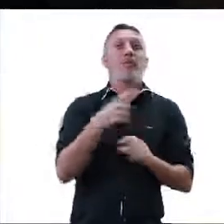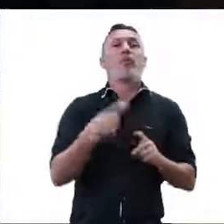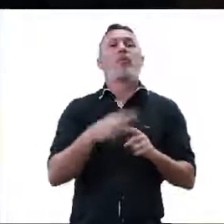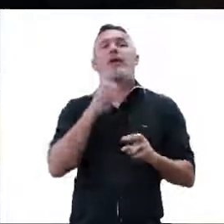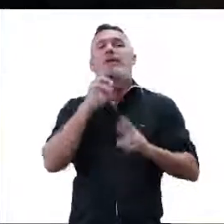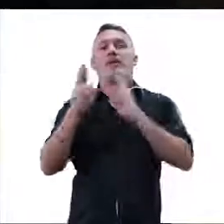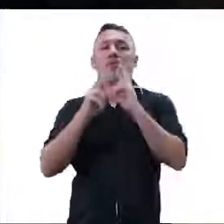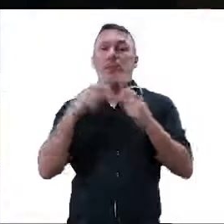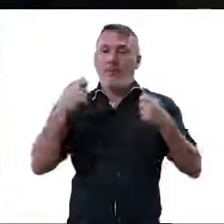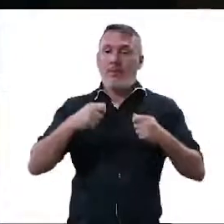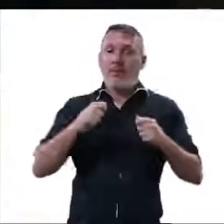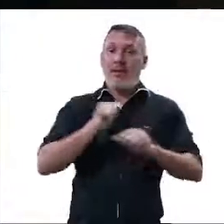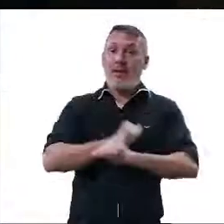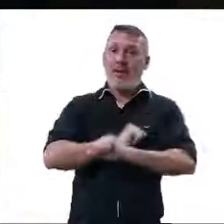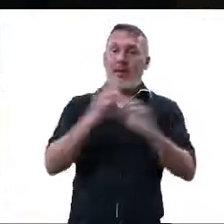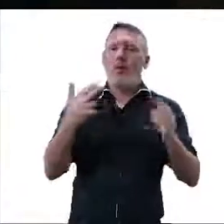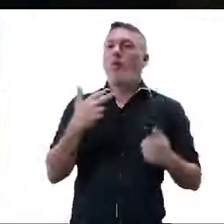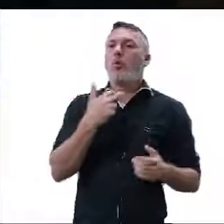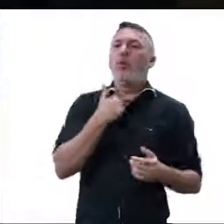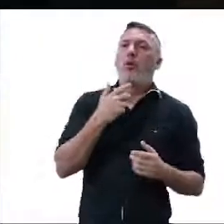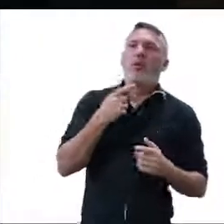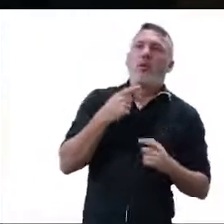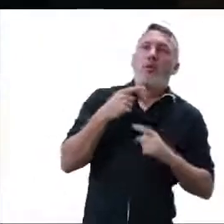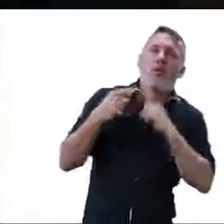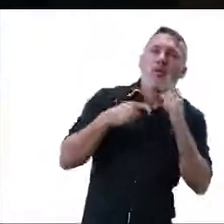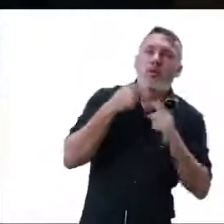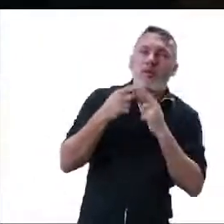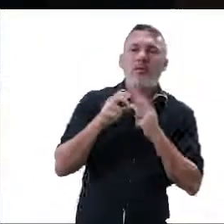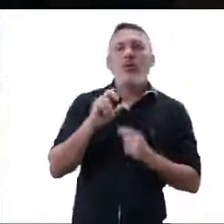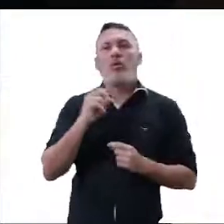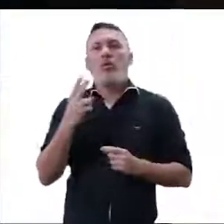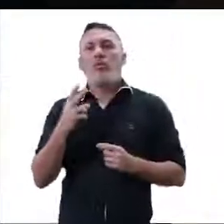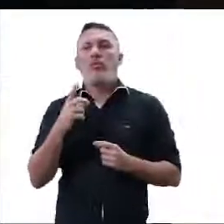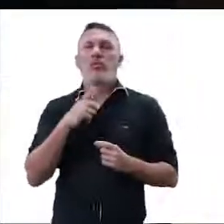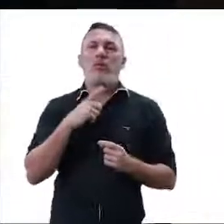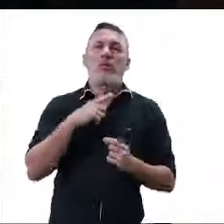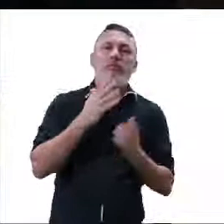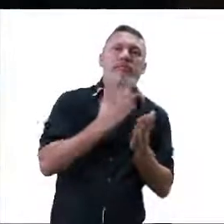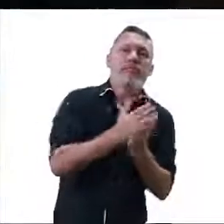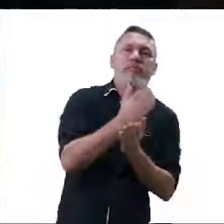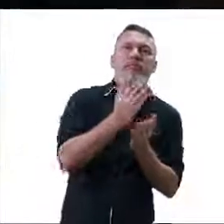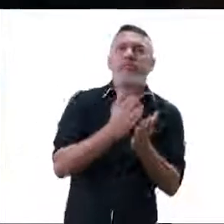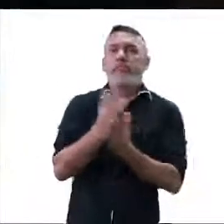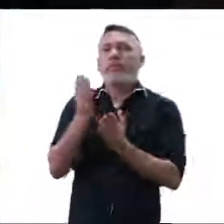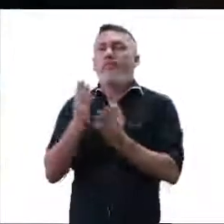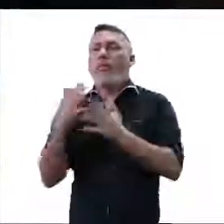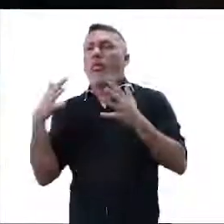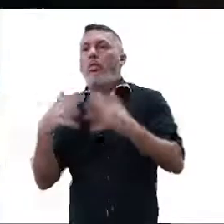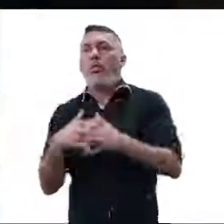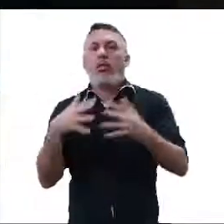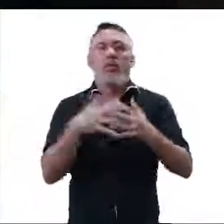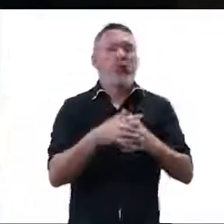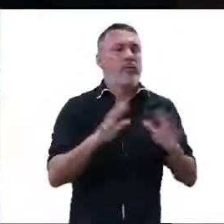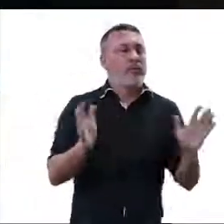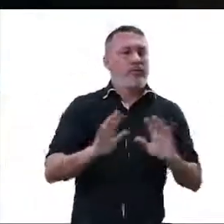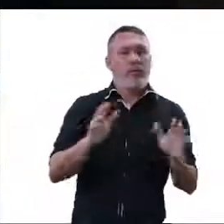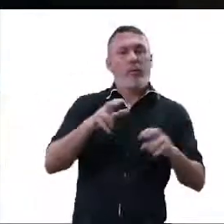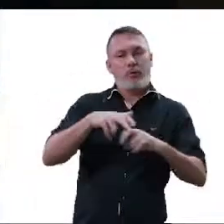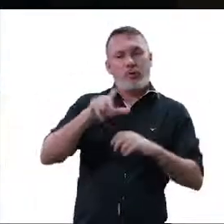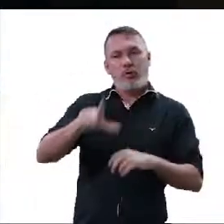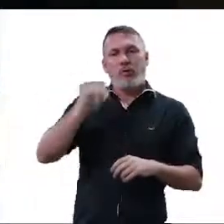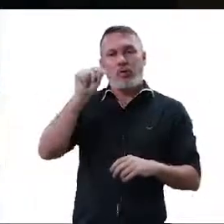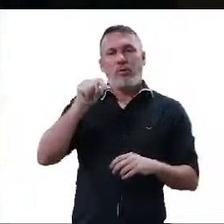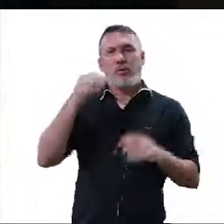tem que ser exato. Ele não pode permitir especulações de nenhuma ordem. Então, a alternativa correta é a